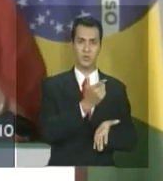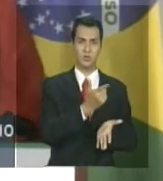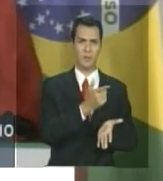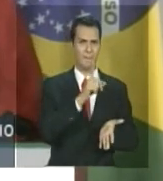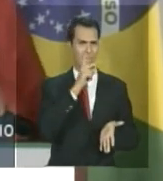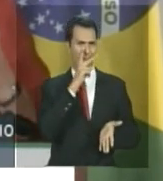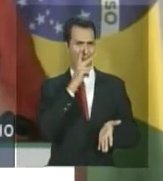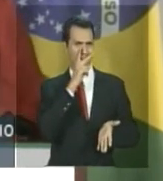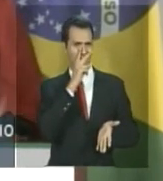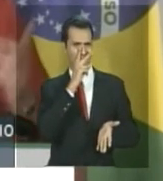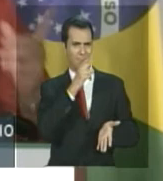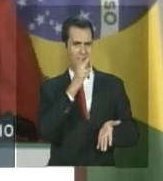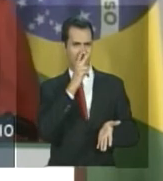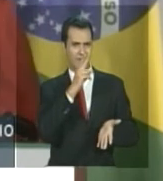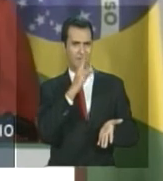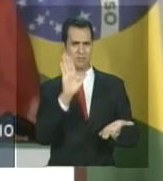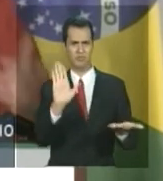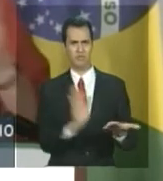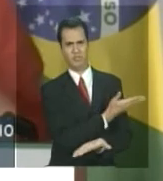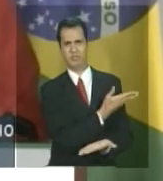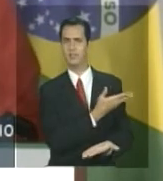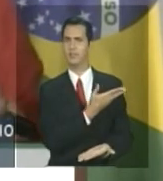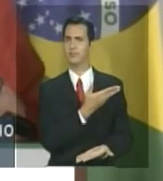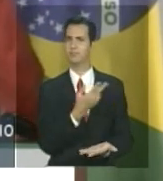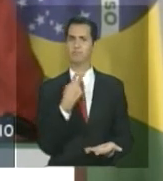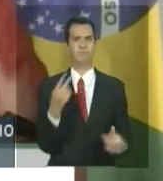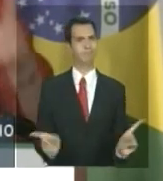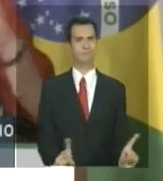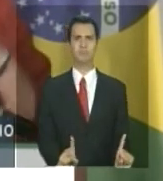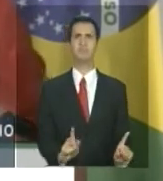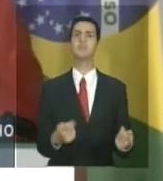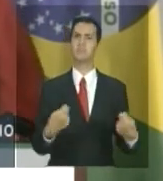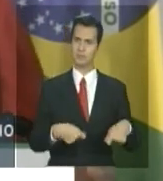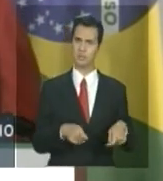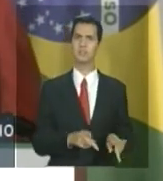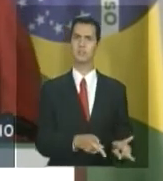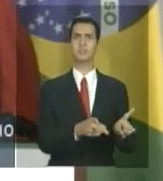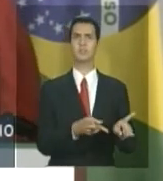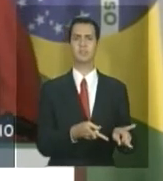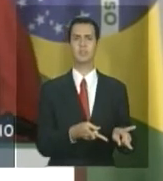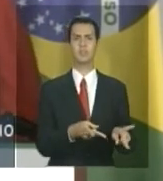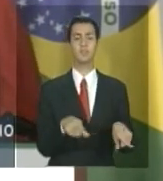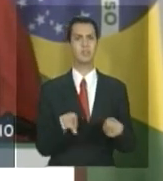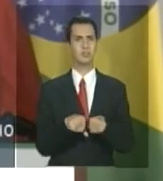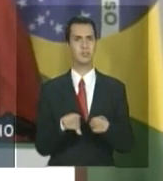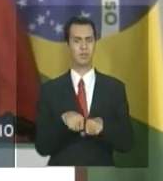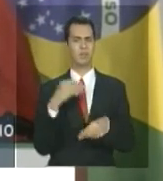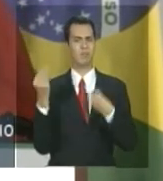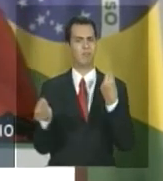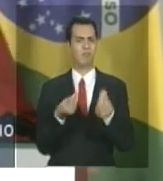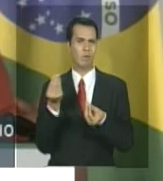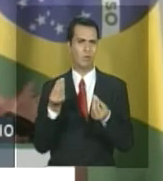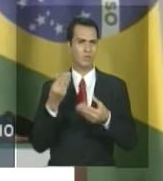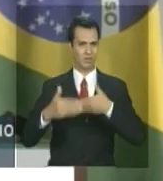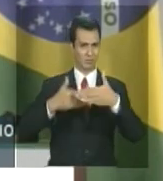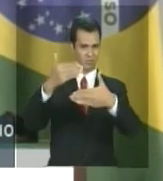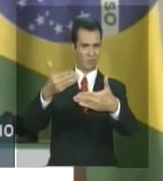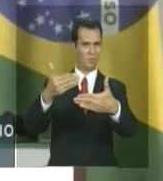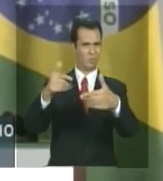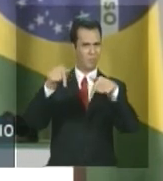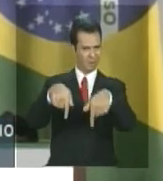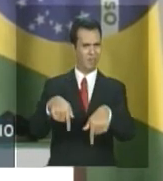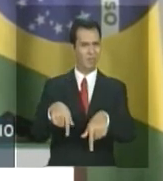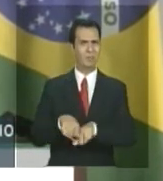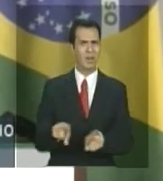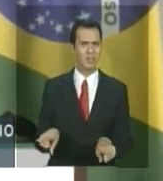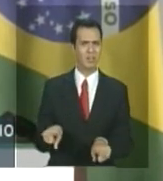não estejam ao alcance de todos. Como também não podemos conceber um desenvolvimento em que